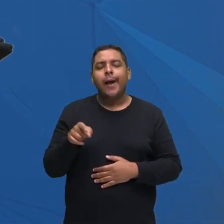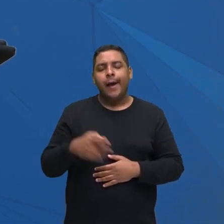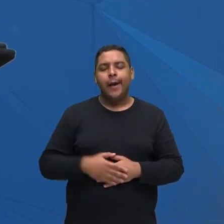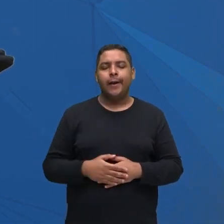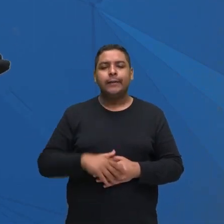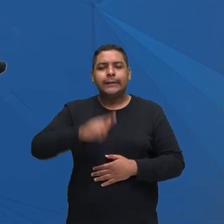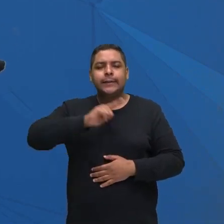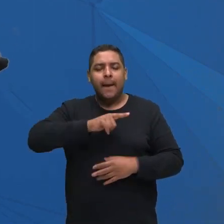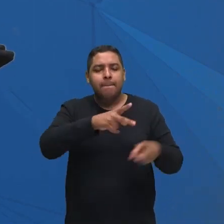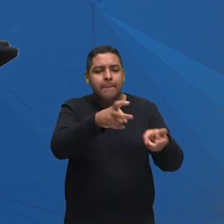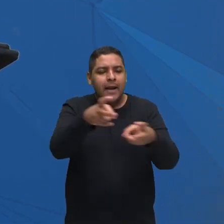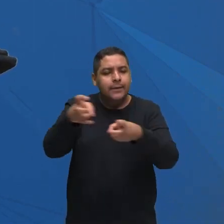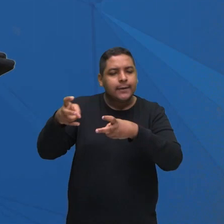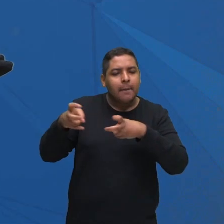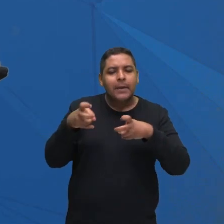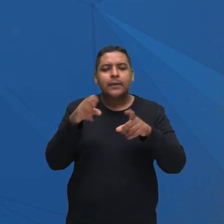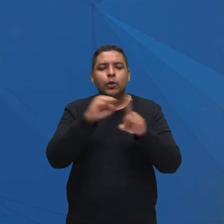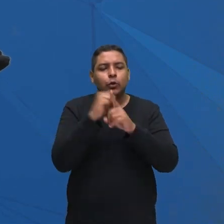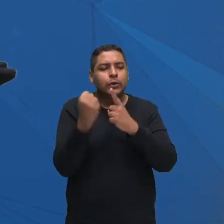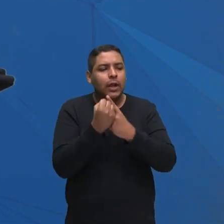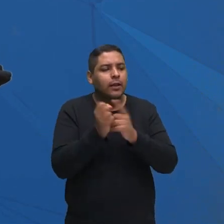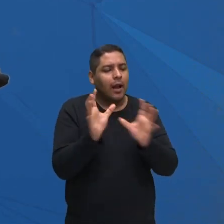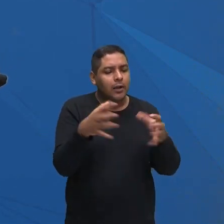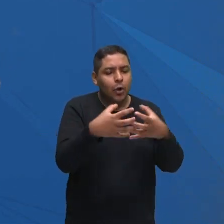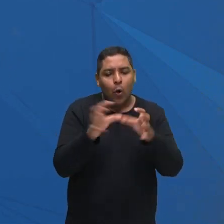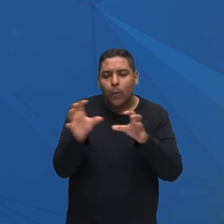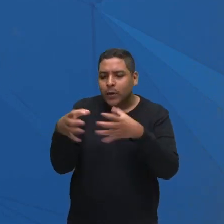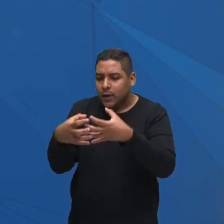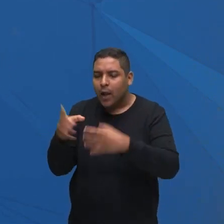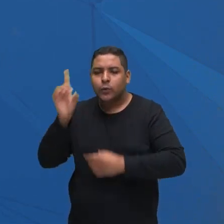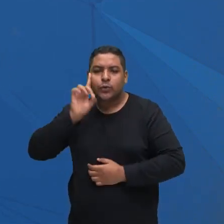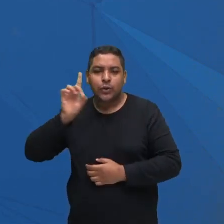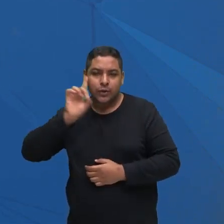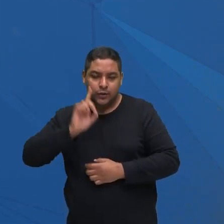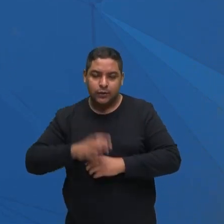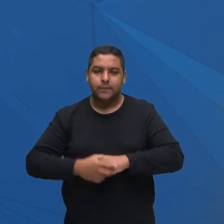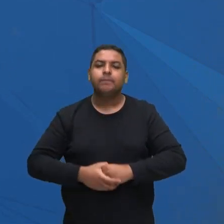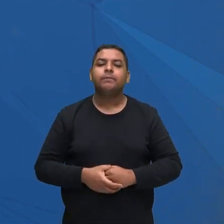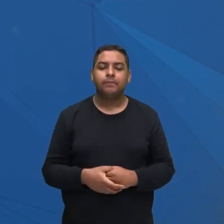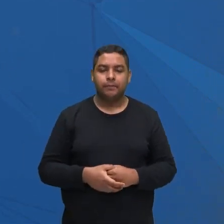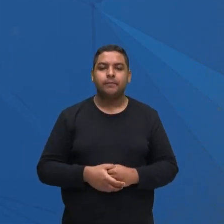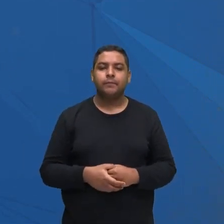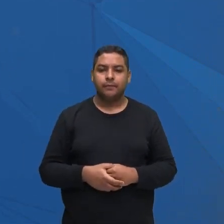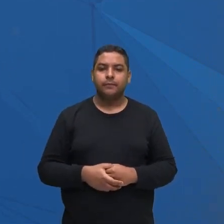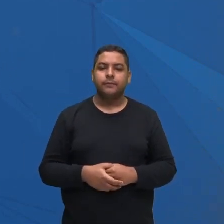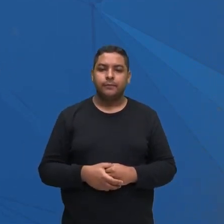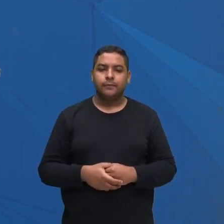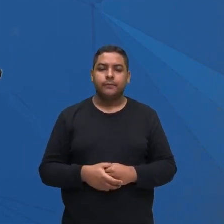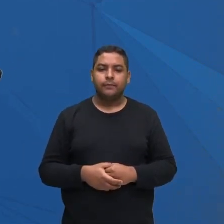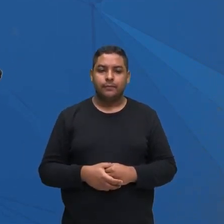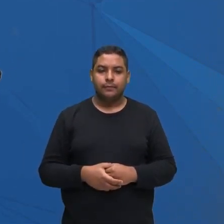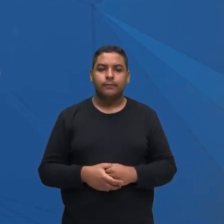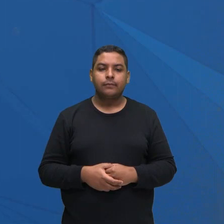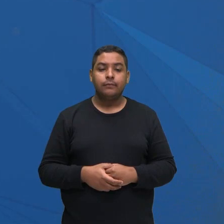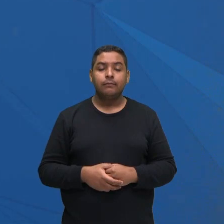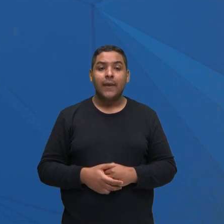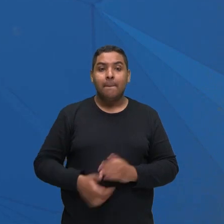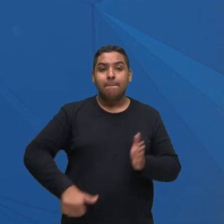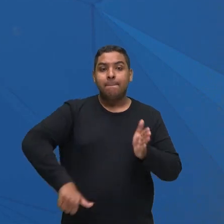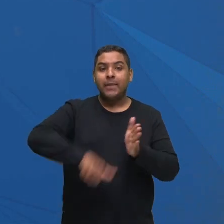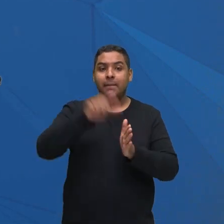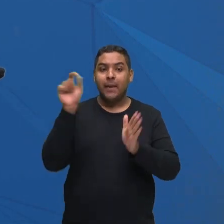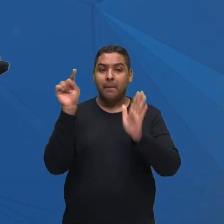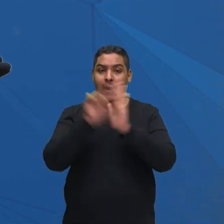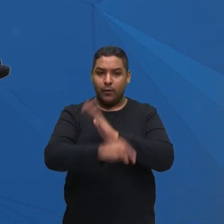né, a percepção da variação linguística no seu dia a dia. E a primeira pergunta que eu faço para você na enquete, olha